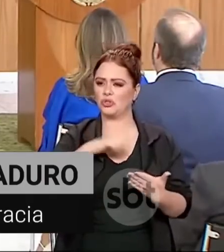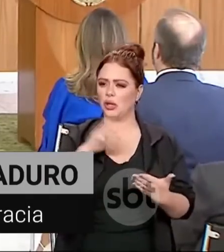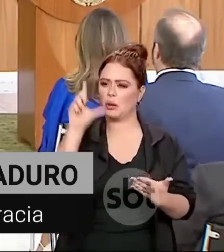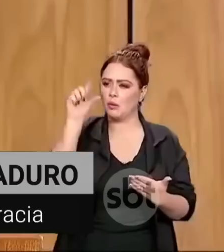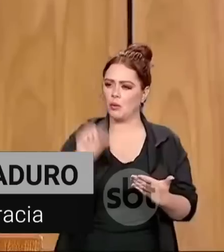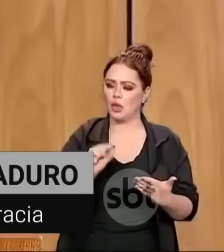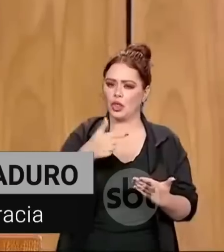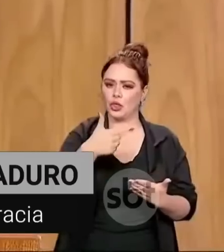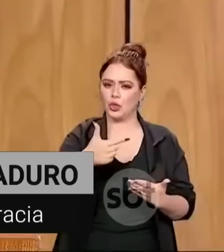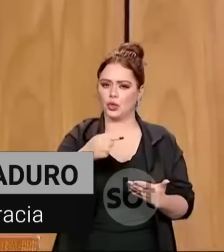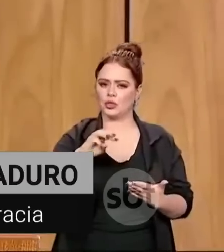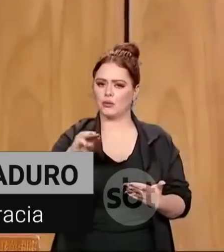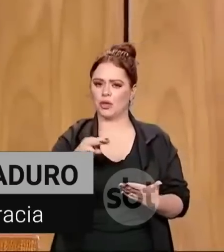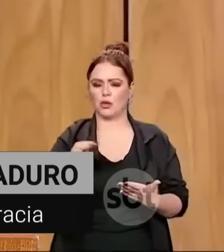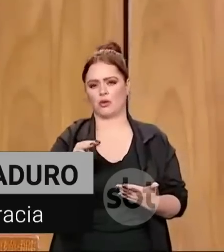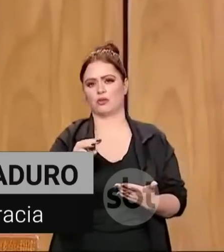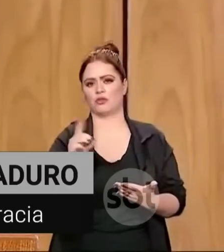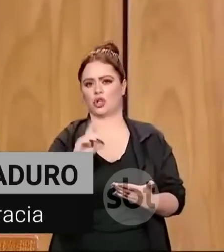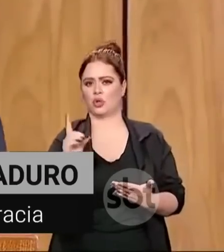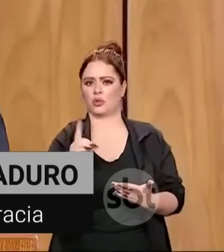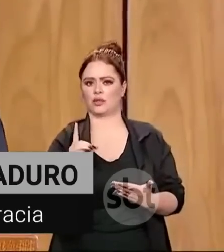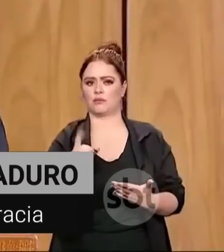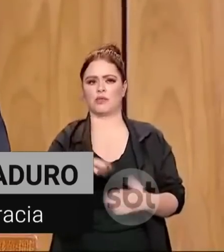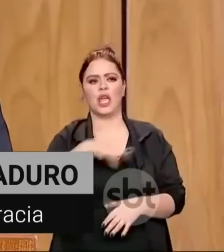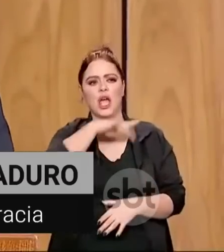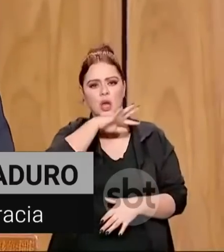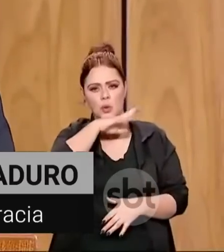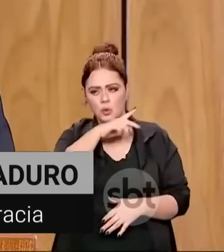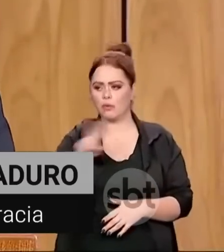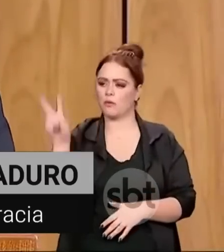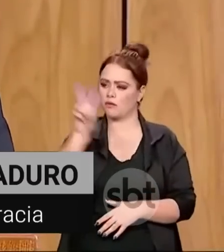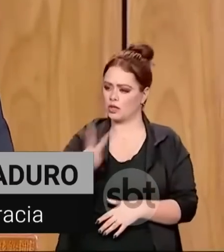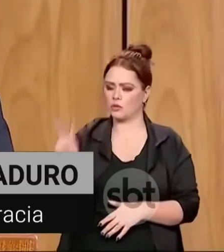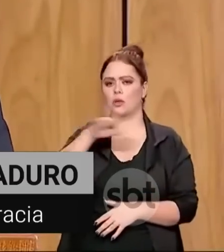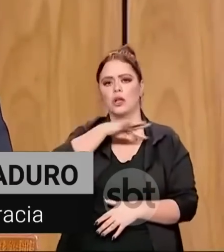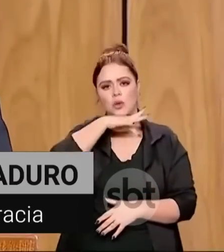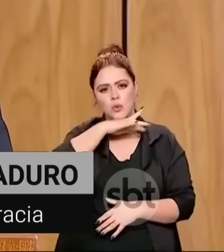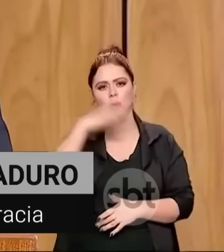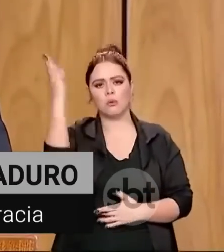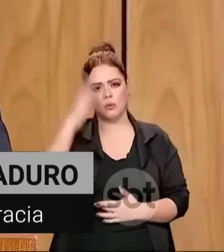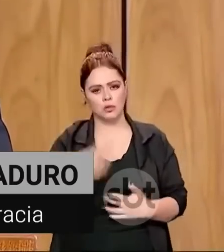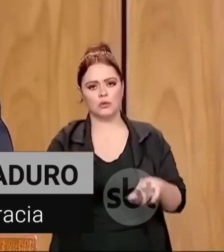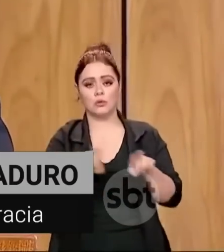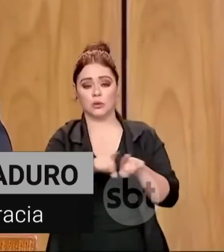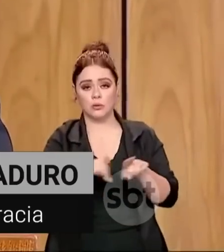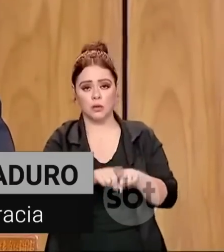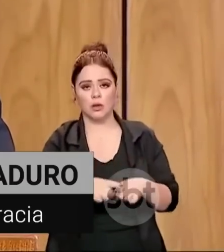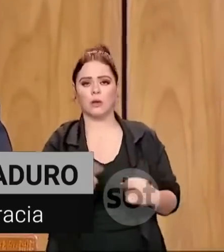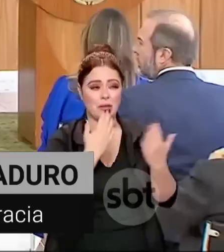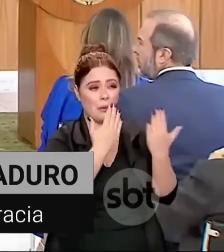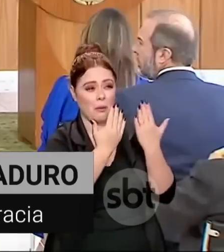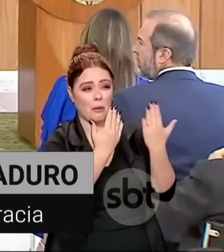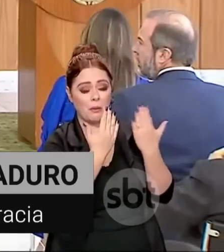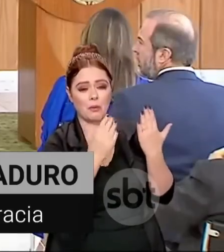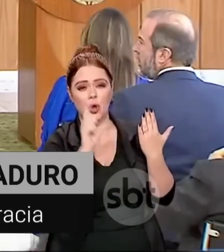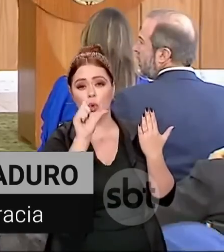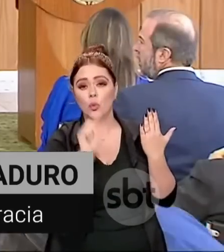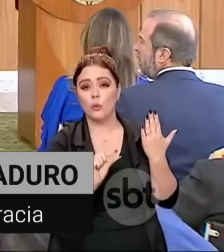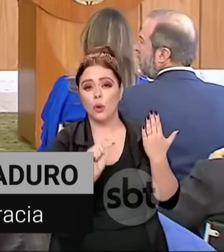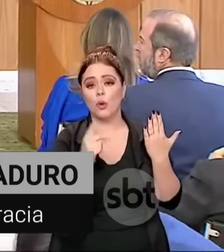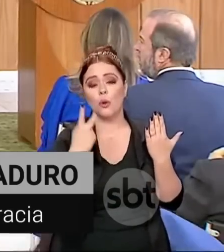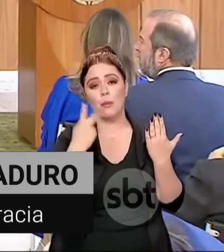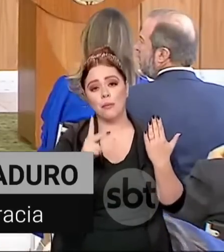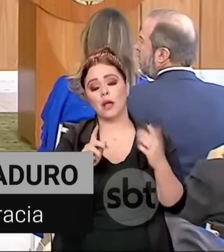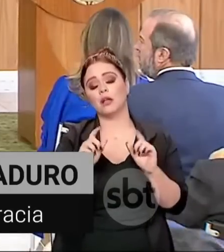uma narrativa dizendo que na Venezuela não tem democracia. Lula nos contou aqui o que sugeriu